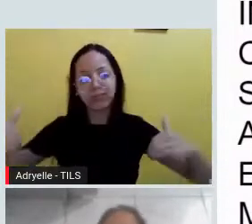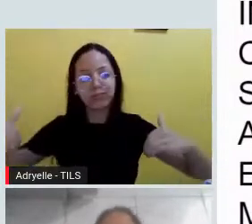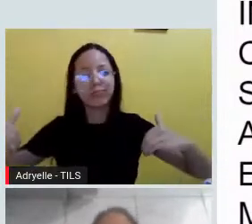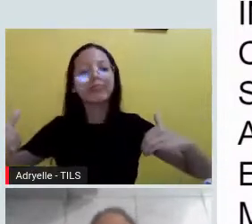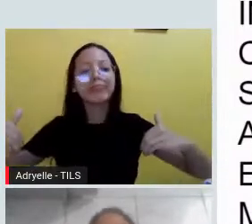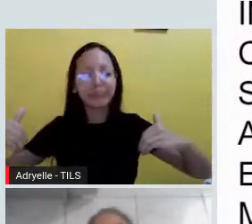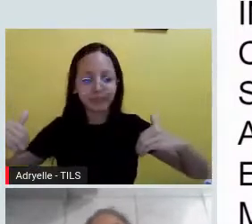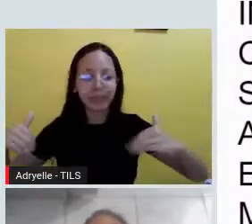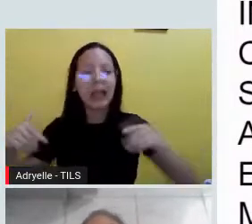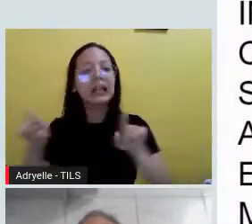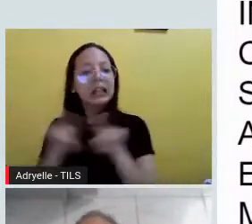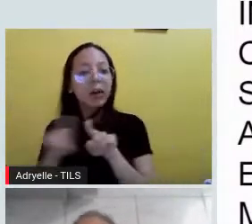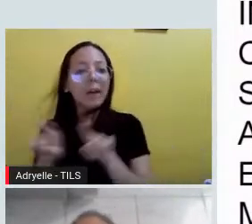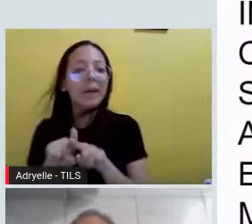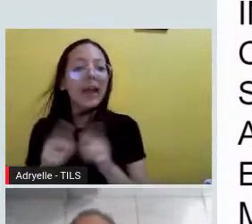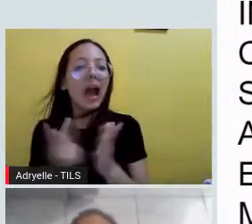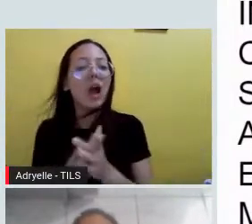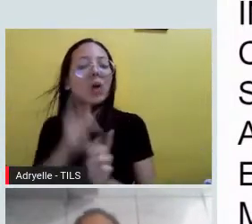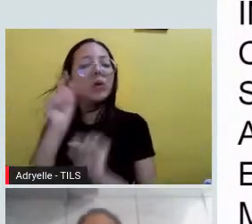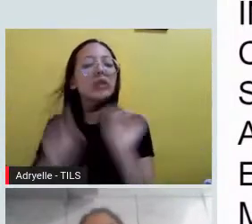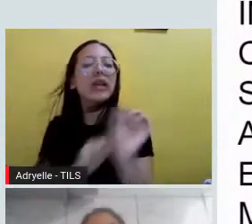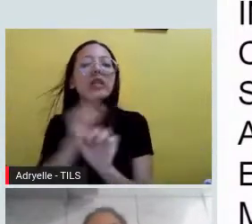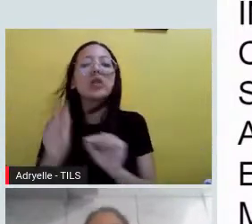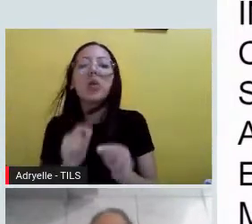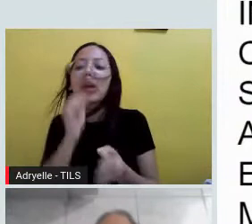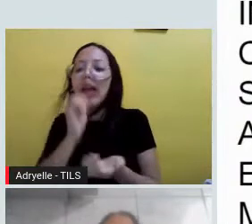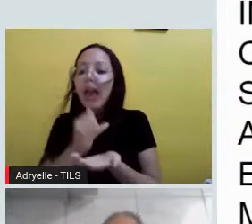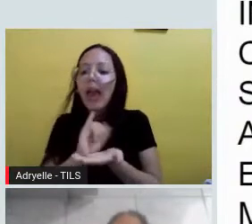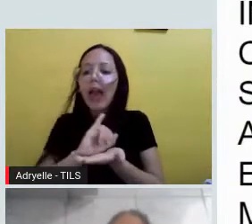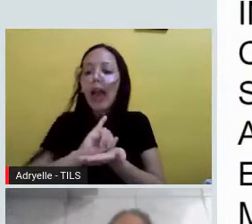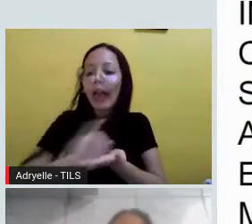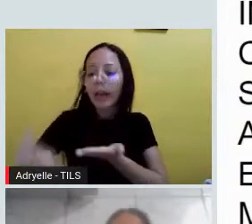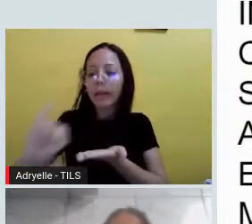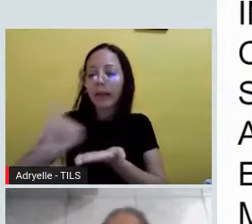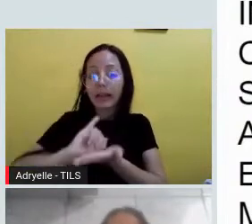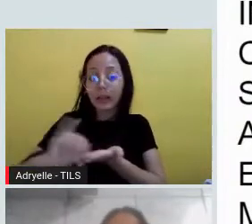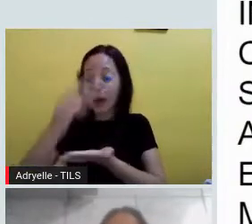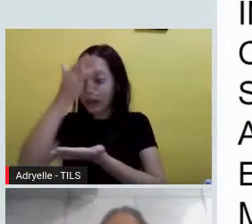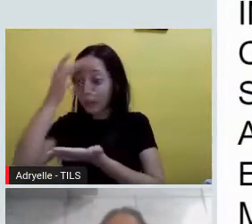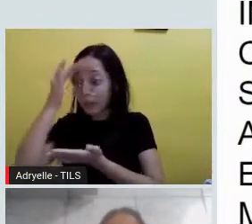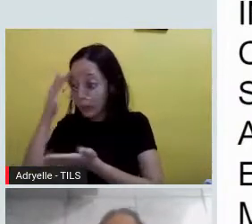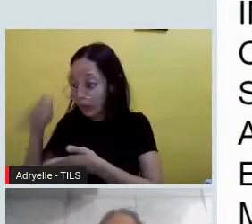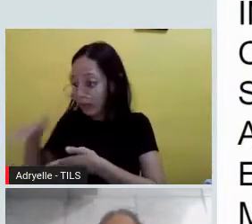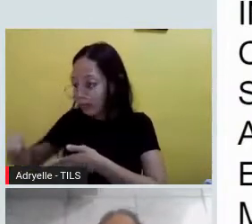Também ocorre a emigração maciça do campo para a cidade,